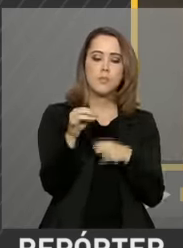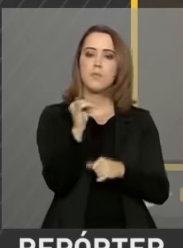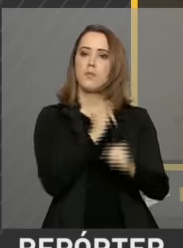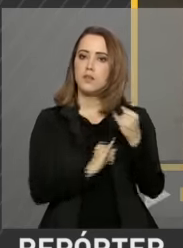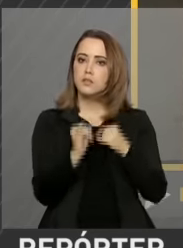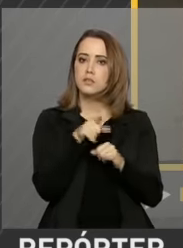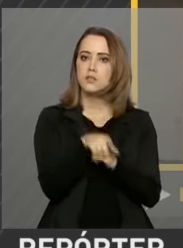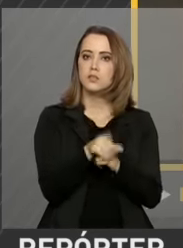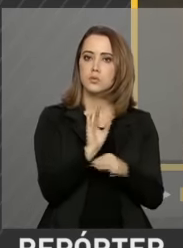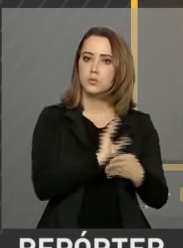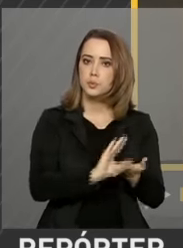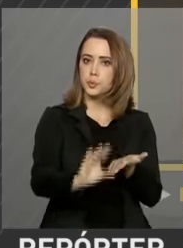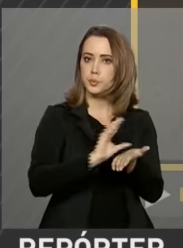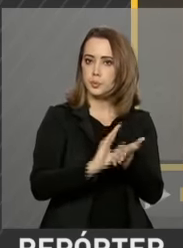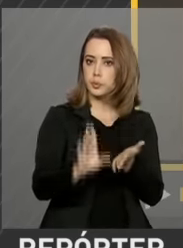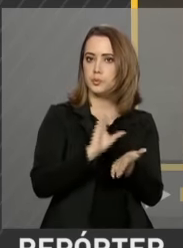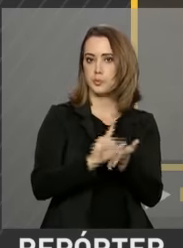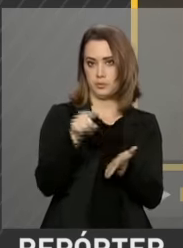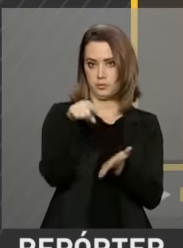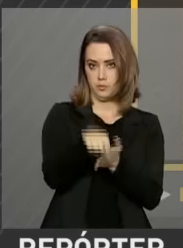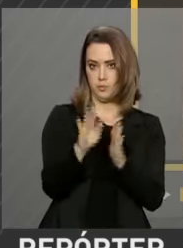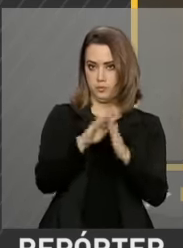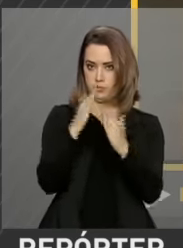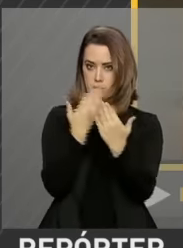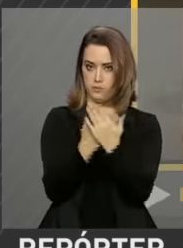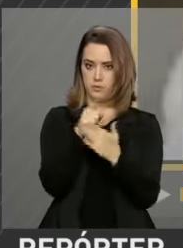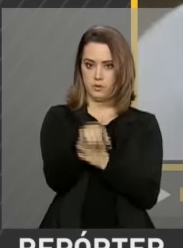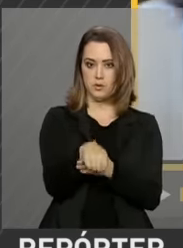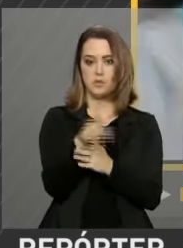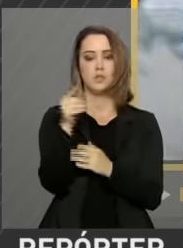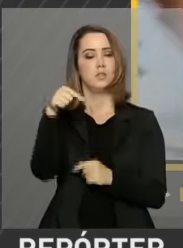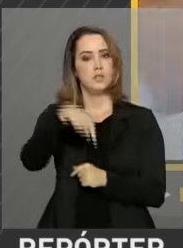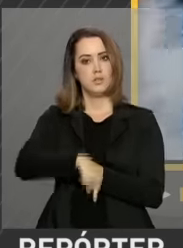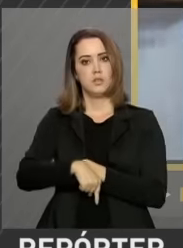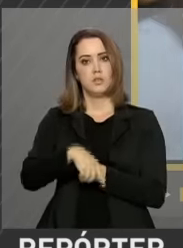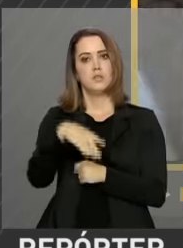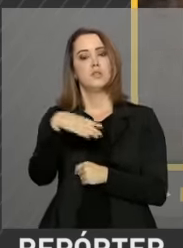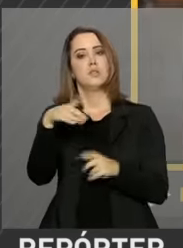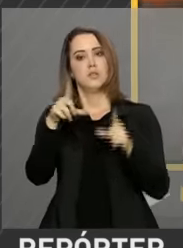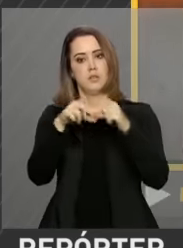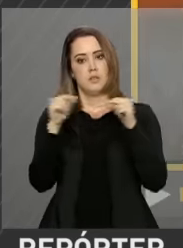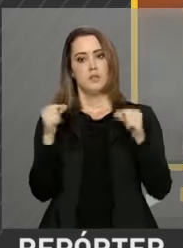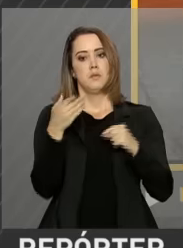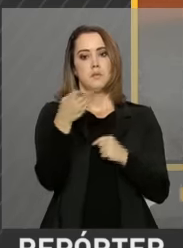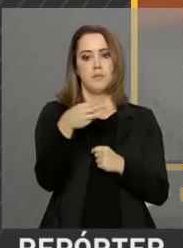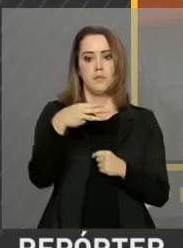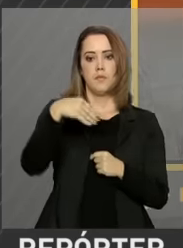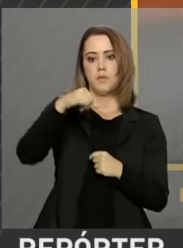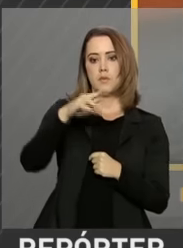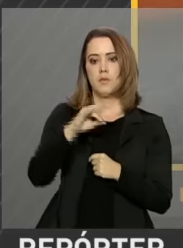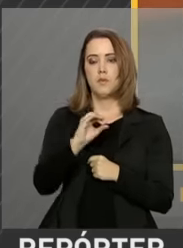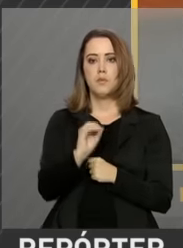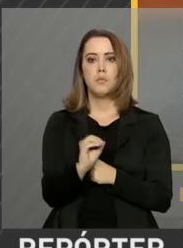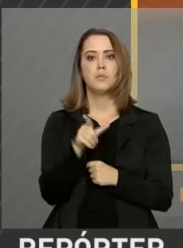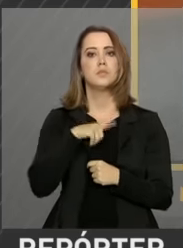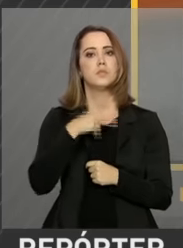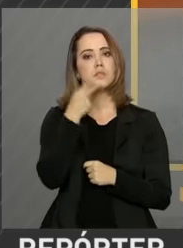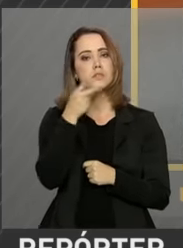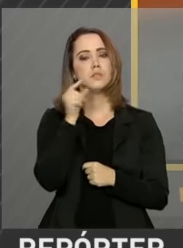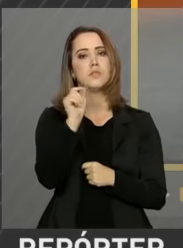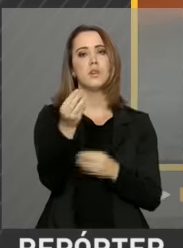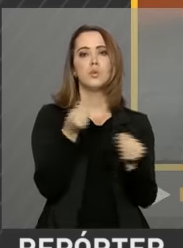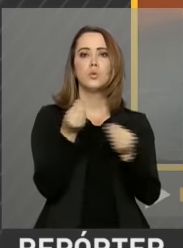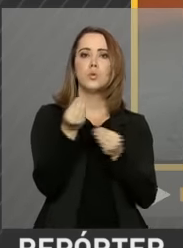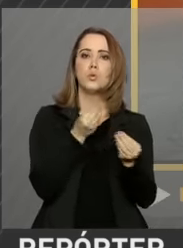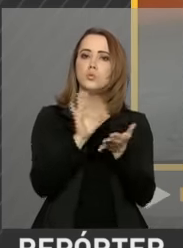recursos às instituições educacionais o diretor dessa escola aqui em Brasília o Mauro vai falar um pouquinho pra gente sobre como a escola usa os